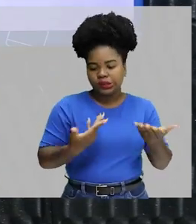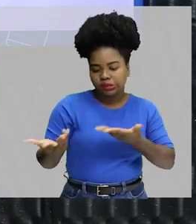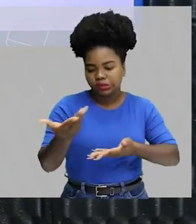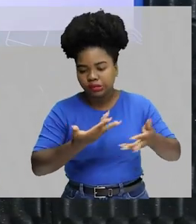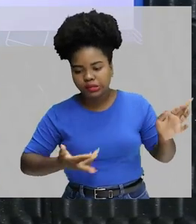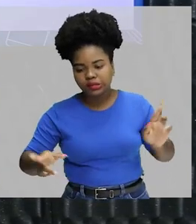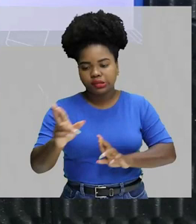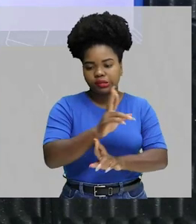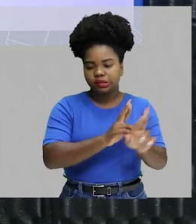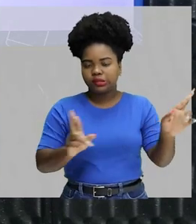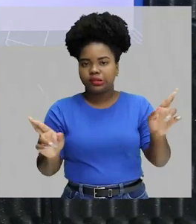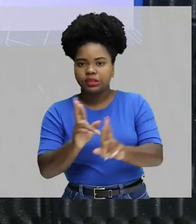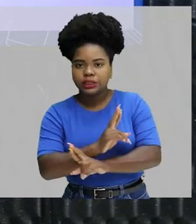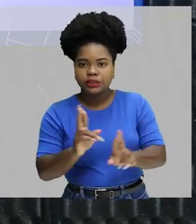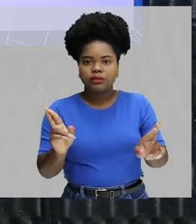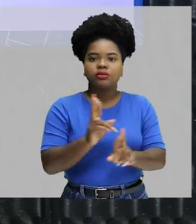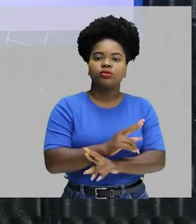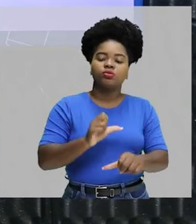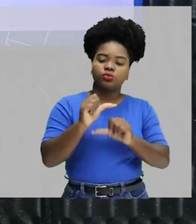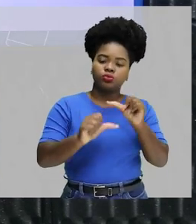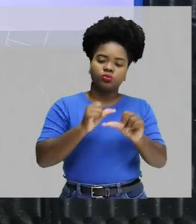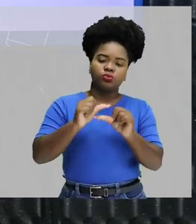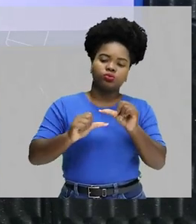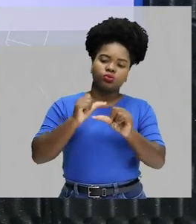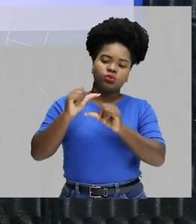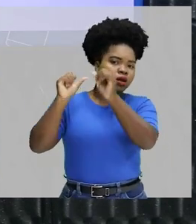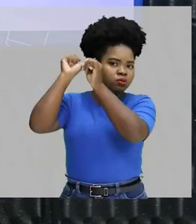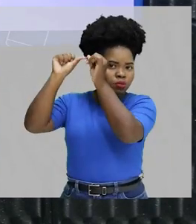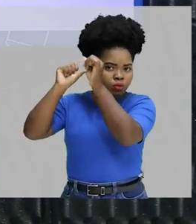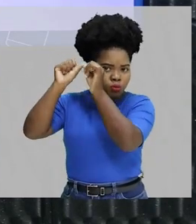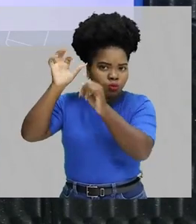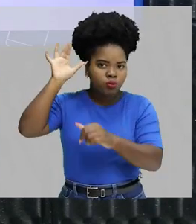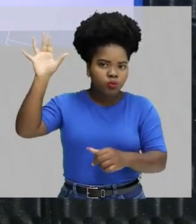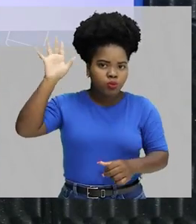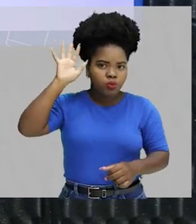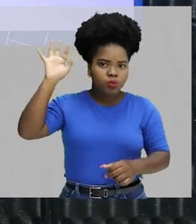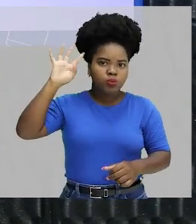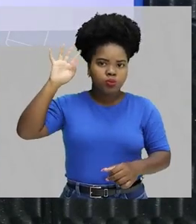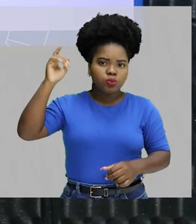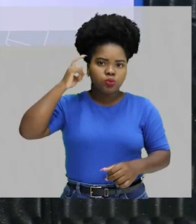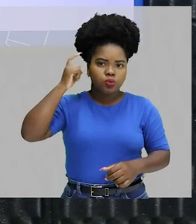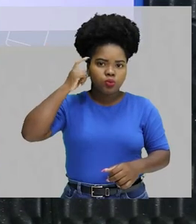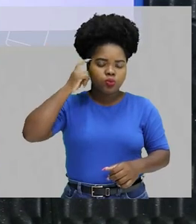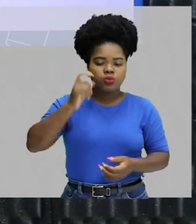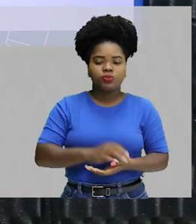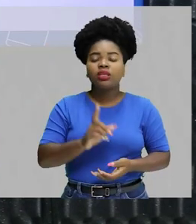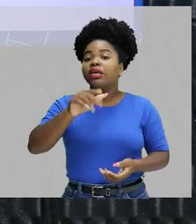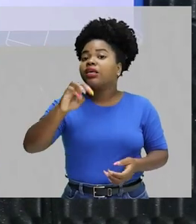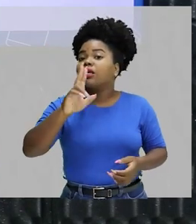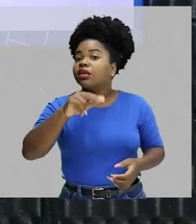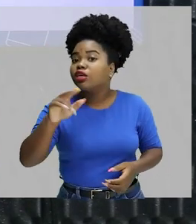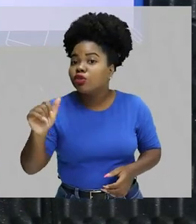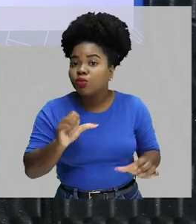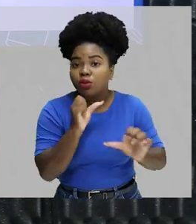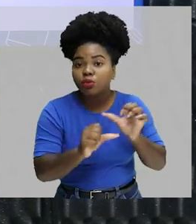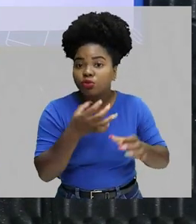reconstruímos Mudamos o pensamento Quem nunca mudou de opinião sobre um assunto claro que a gente pode mudar de